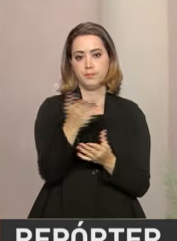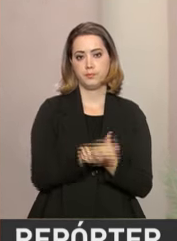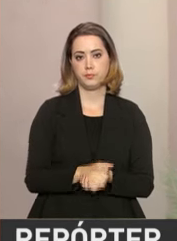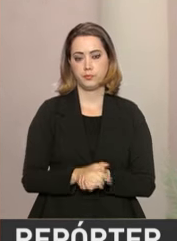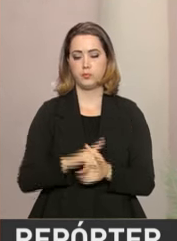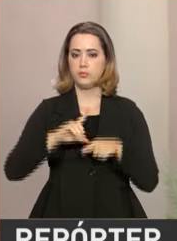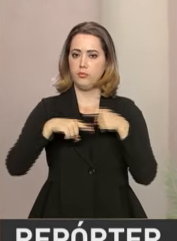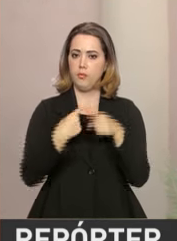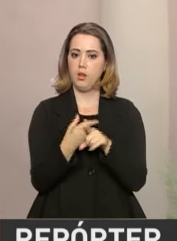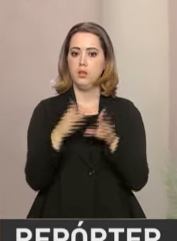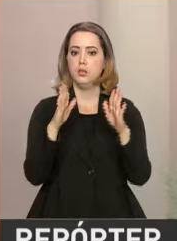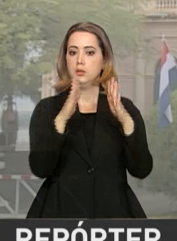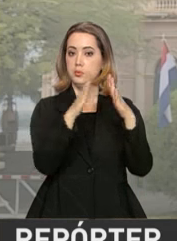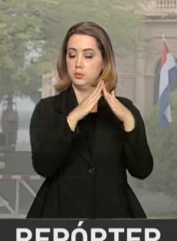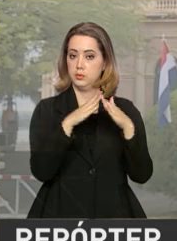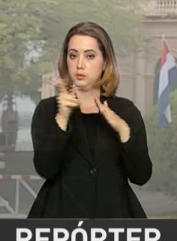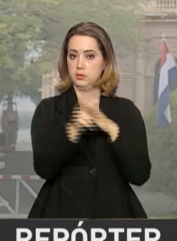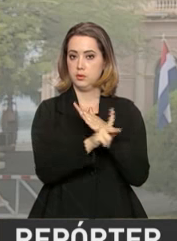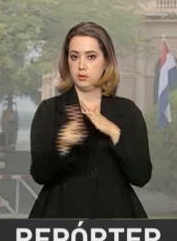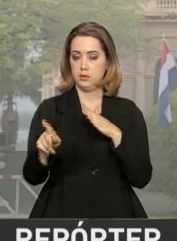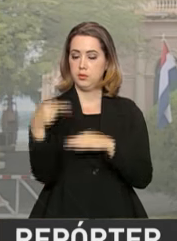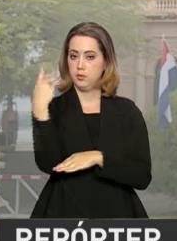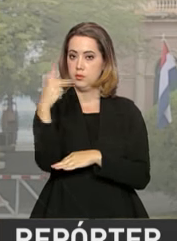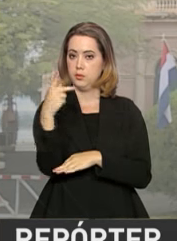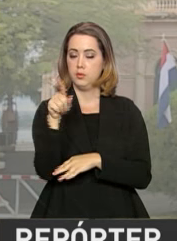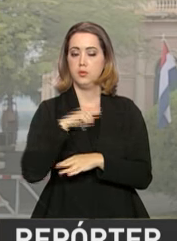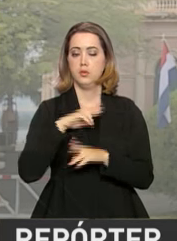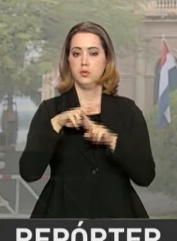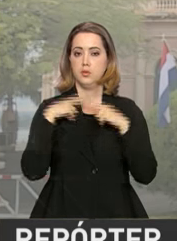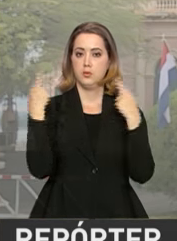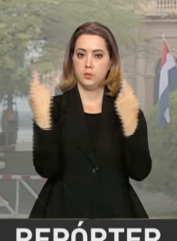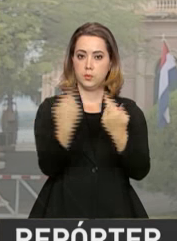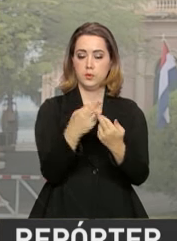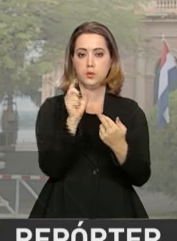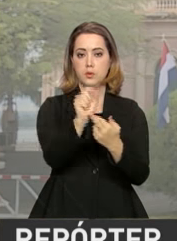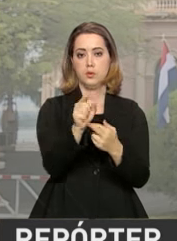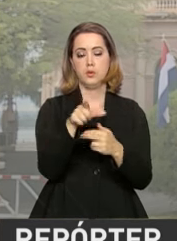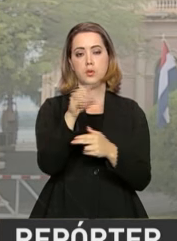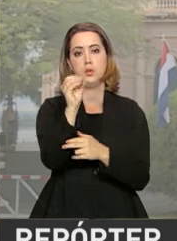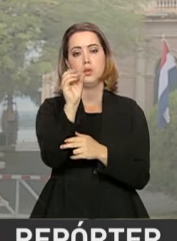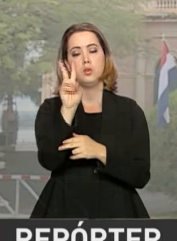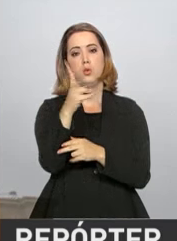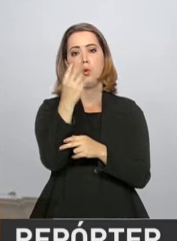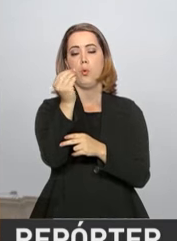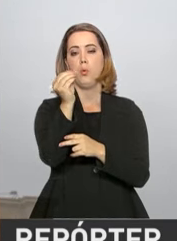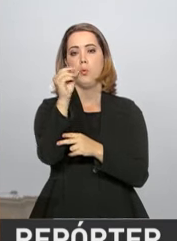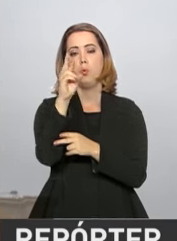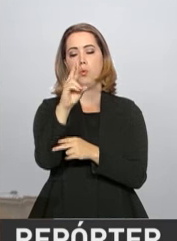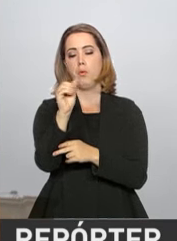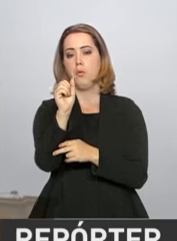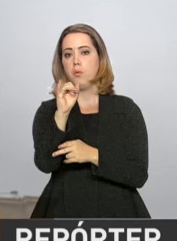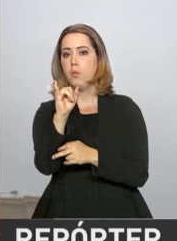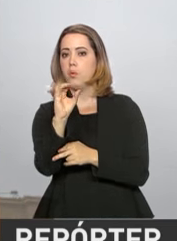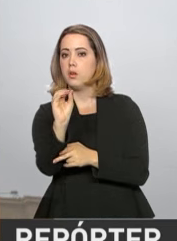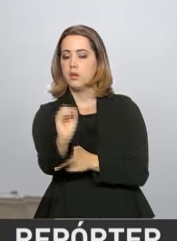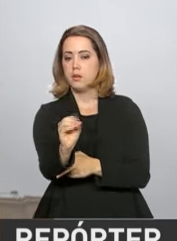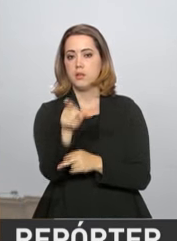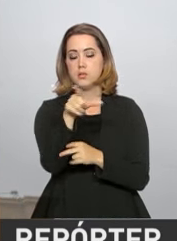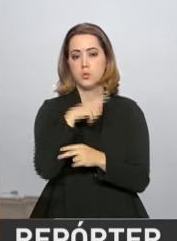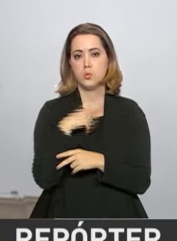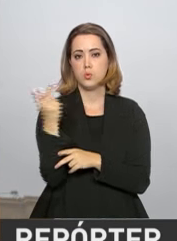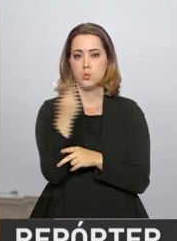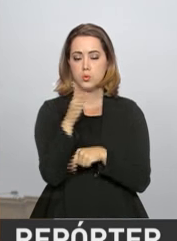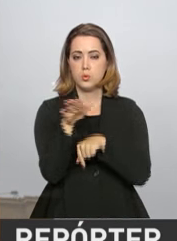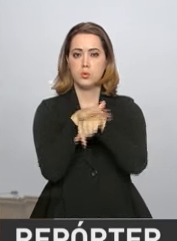Temer seguiu para a residência oficial, onde teve reunião de trabalho com o presidente do Paraguai, Horácio Cartes. No encontro, os dois presidentes